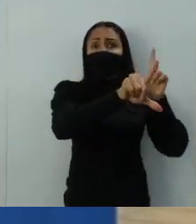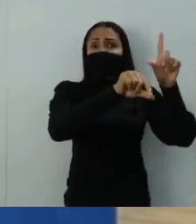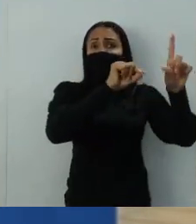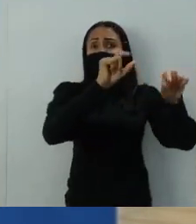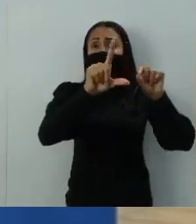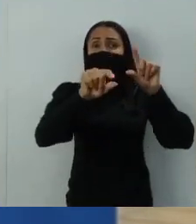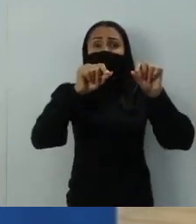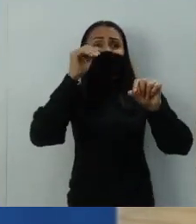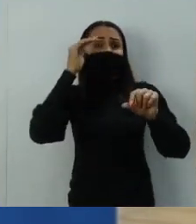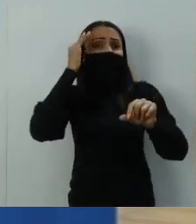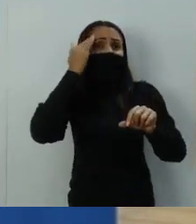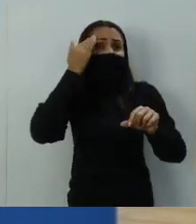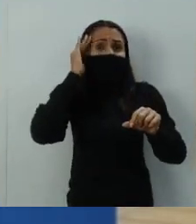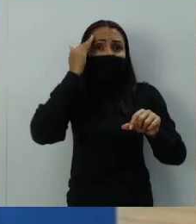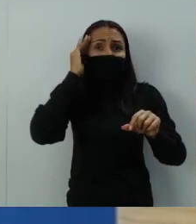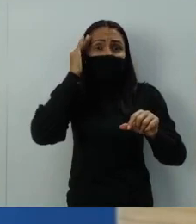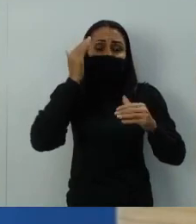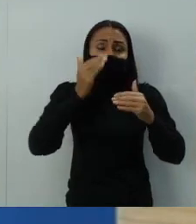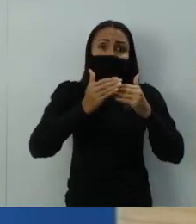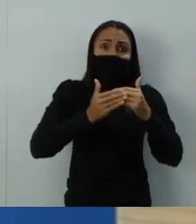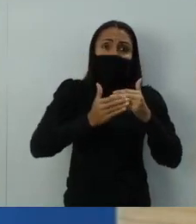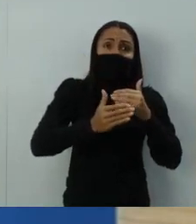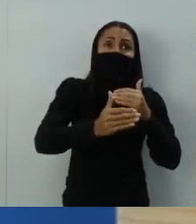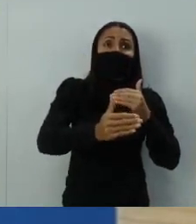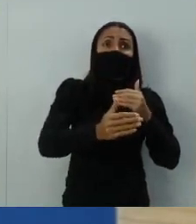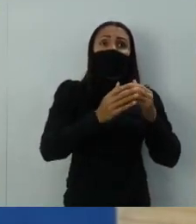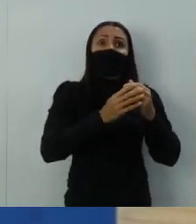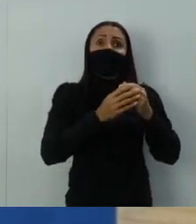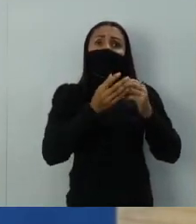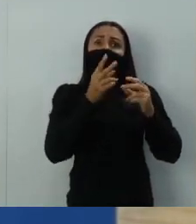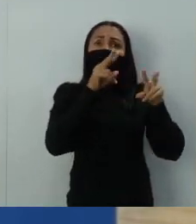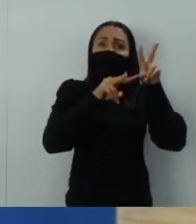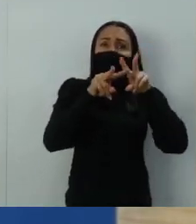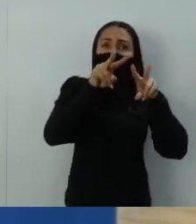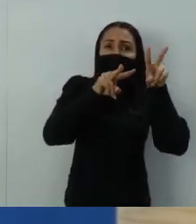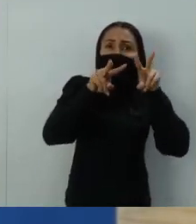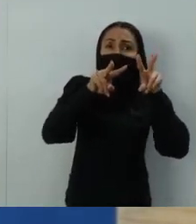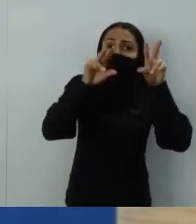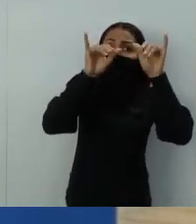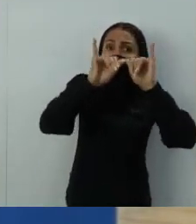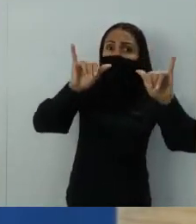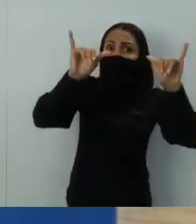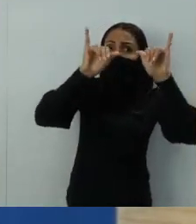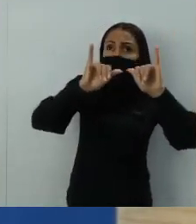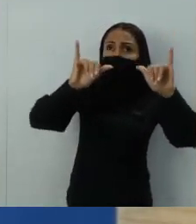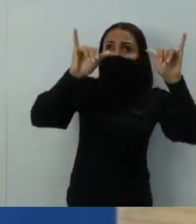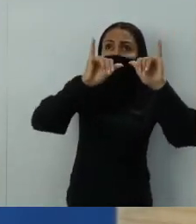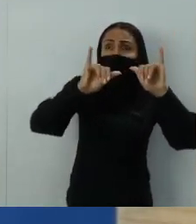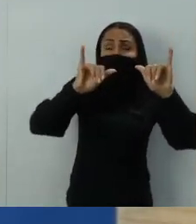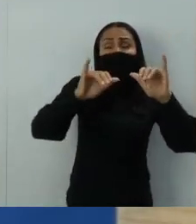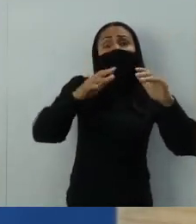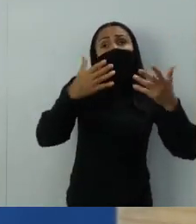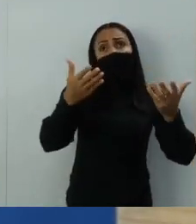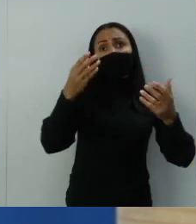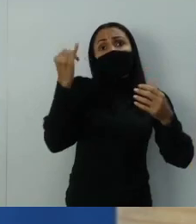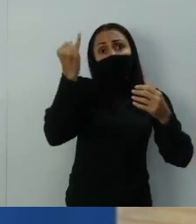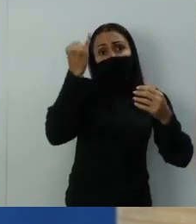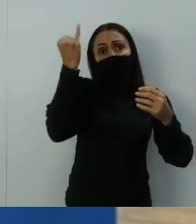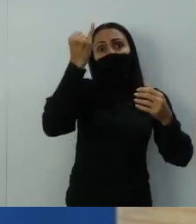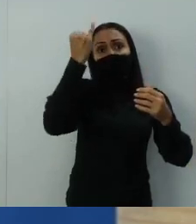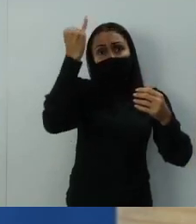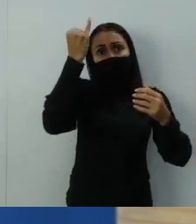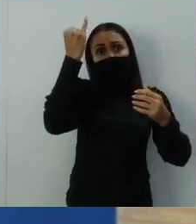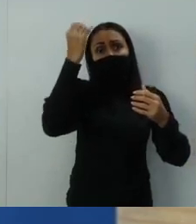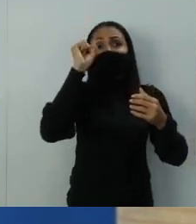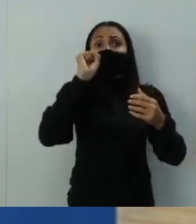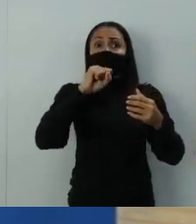a partir daquilo que vê na mídia se aquilo é necessário, se é importante, se deve não vir para você